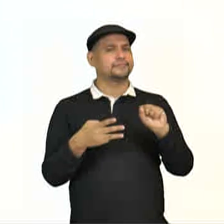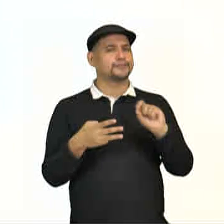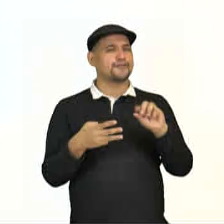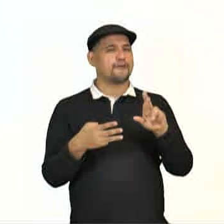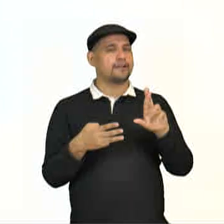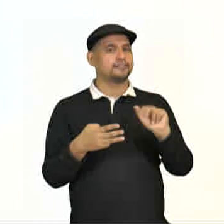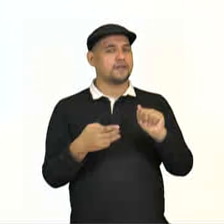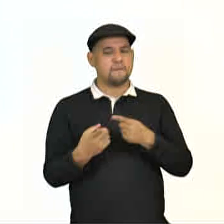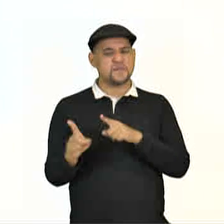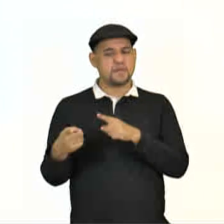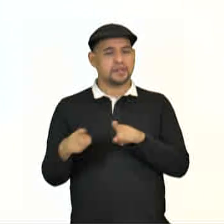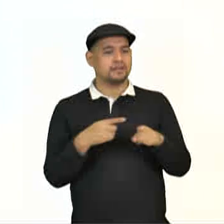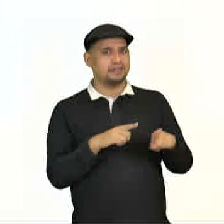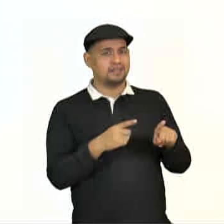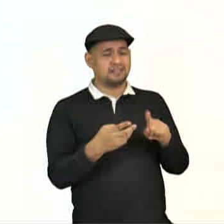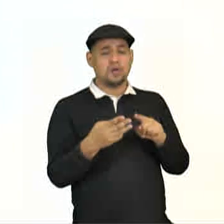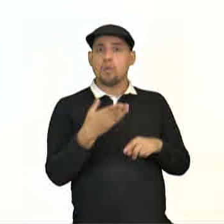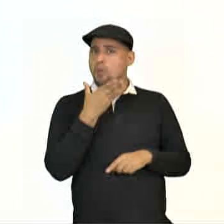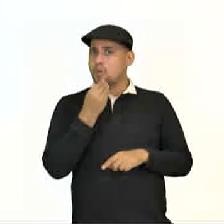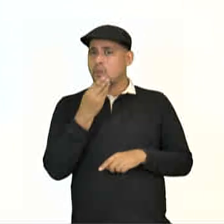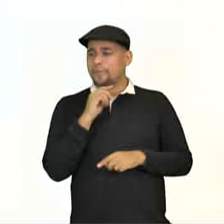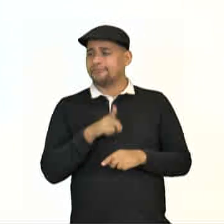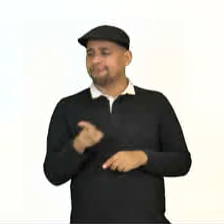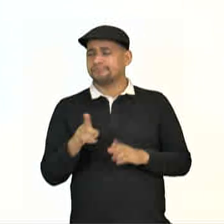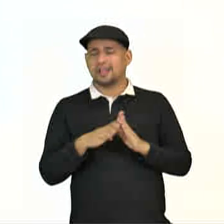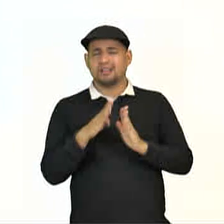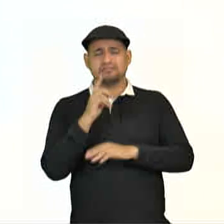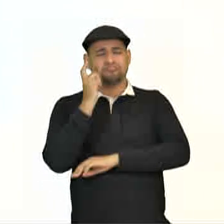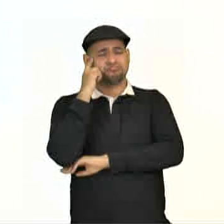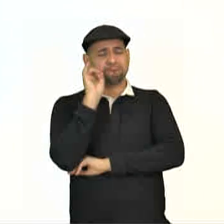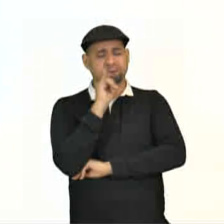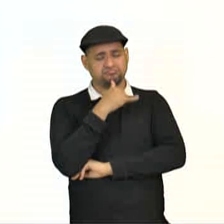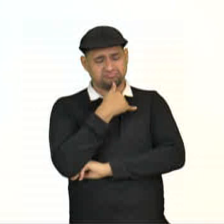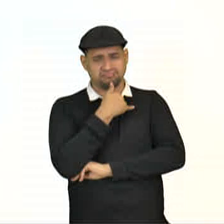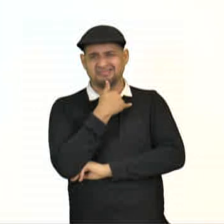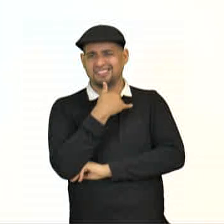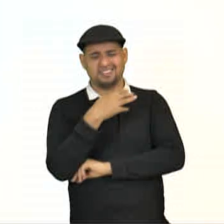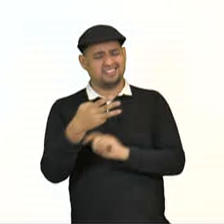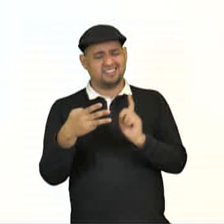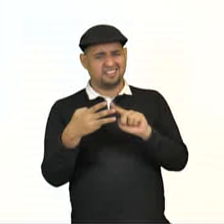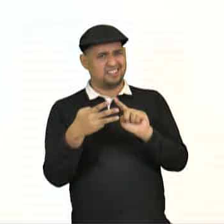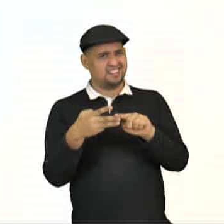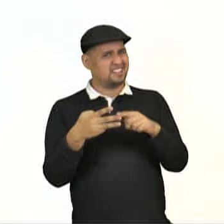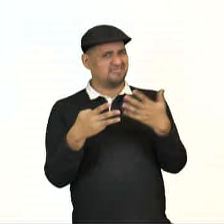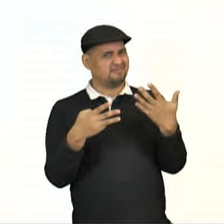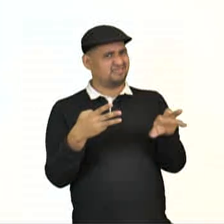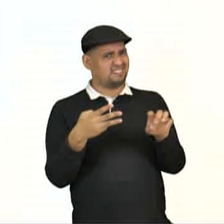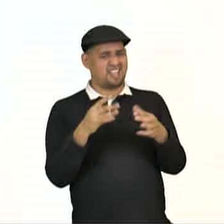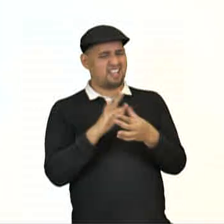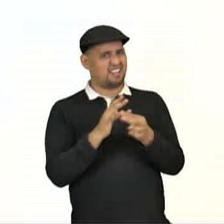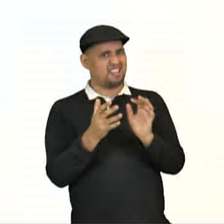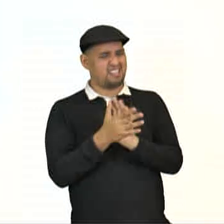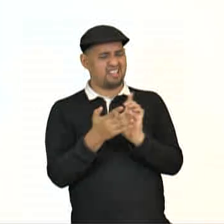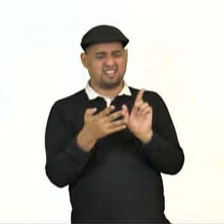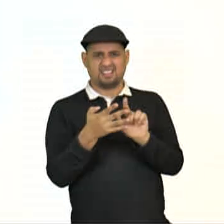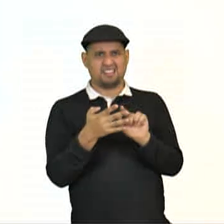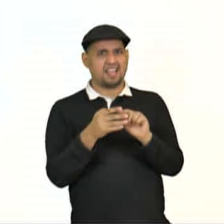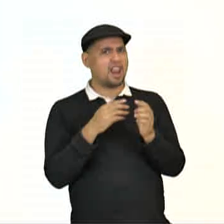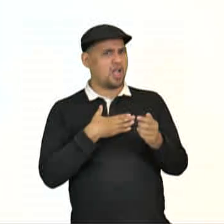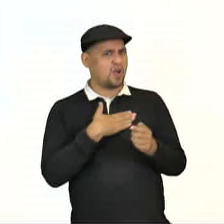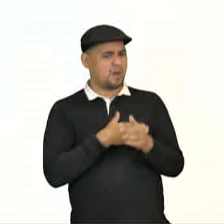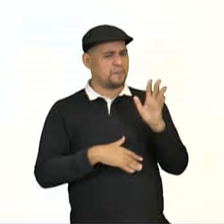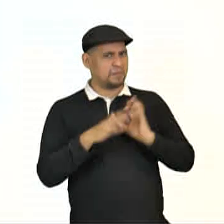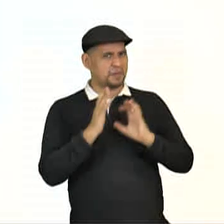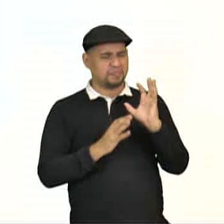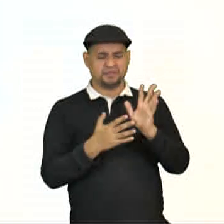para casa decepcionado, mas convencido de que não ter tomado nenhuma decisão apressada